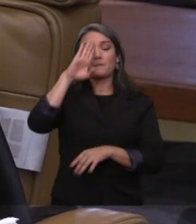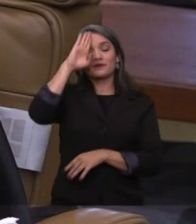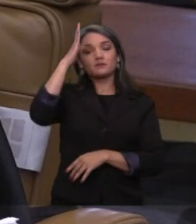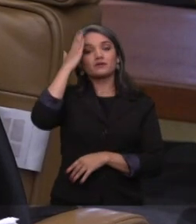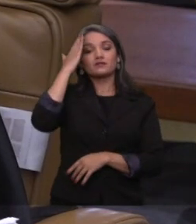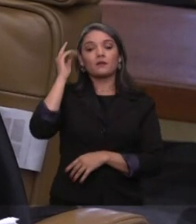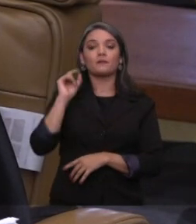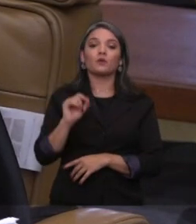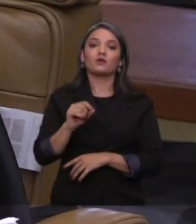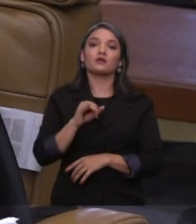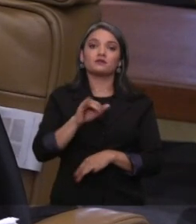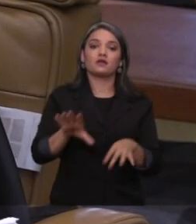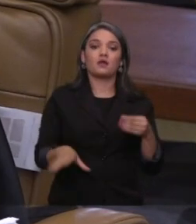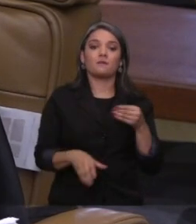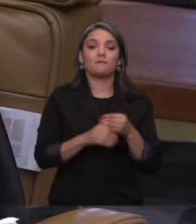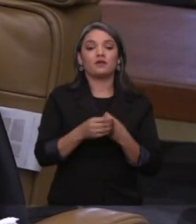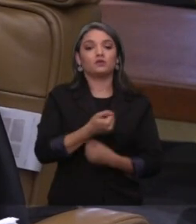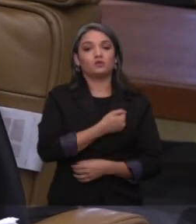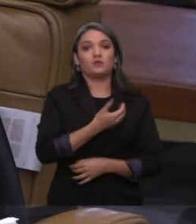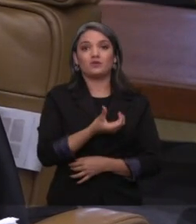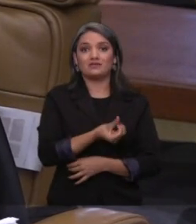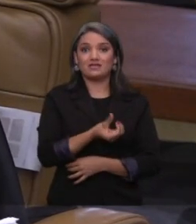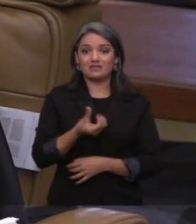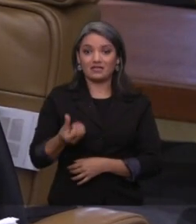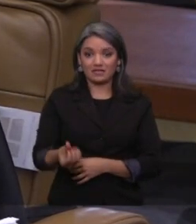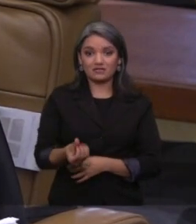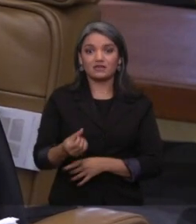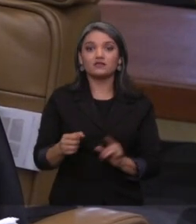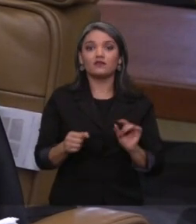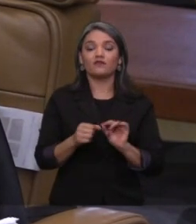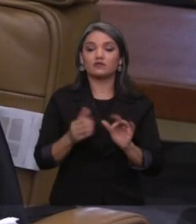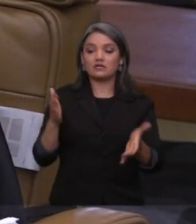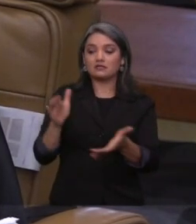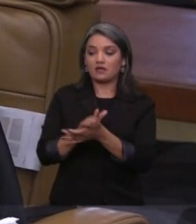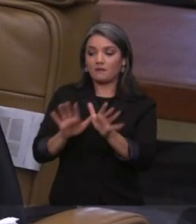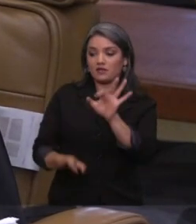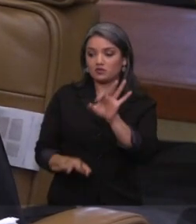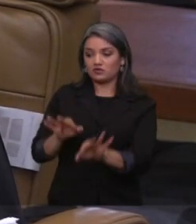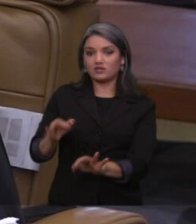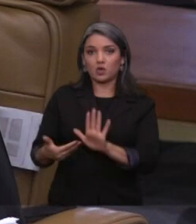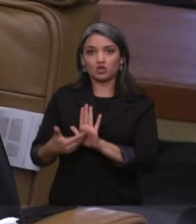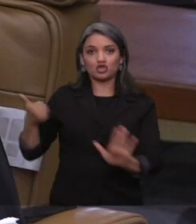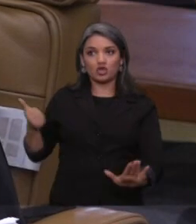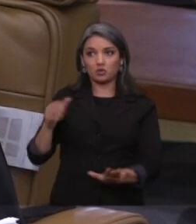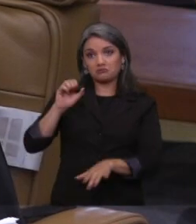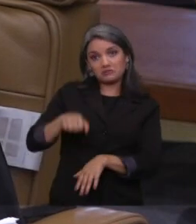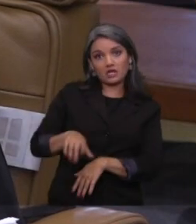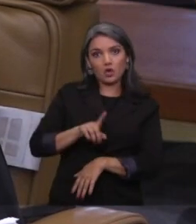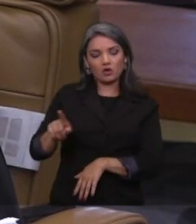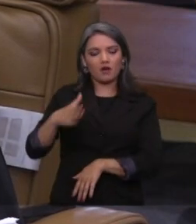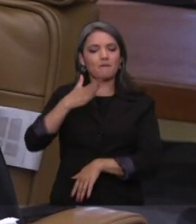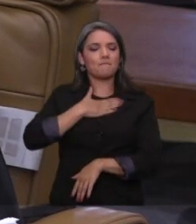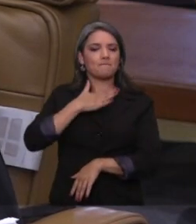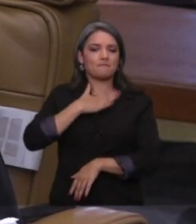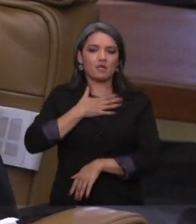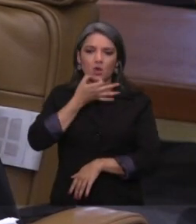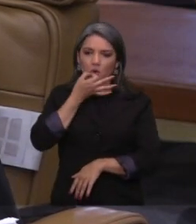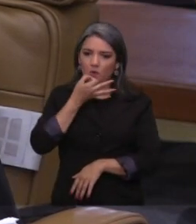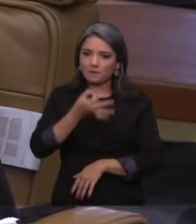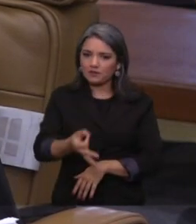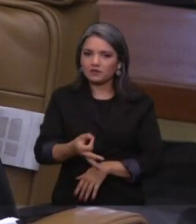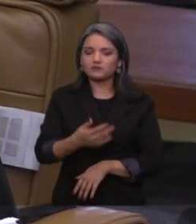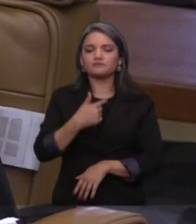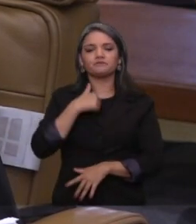saber se a emenda constitucional 66 suprimiu ou não a figura da separação judicial. Em meu ver, Sua Excelência o